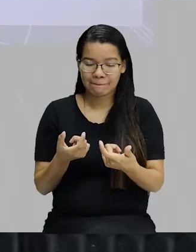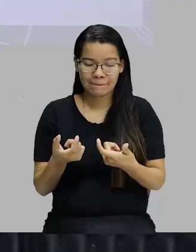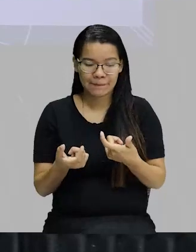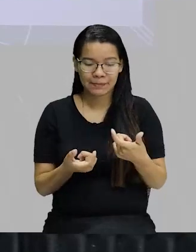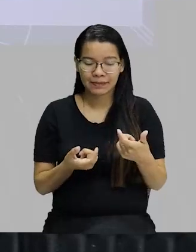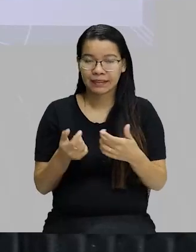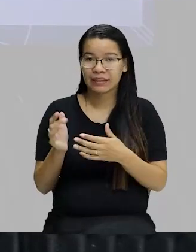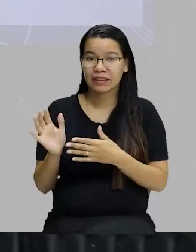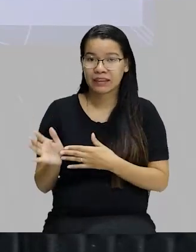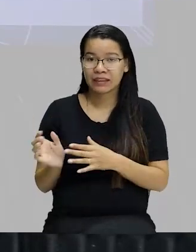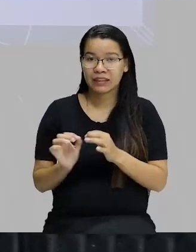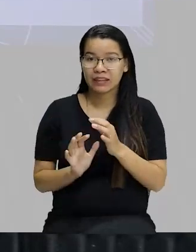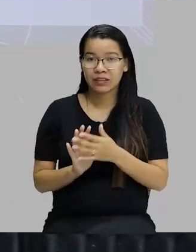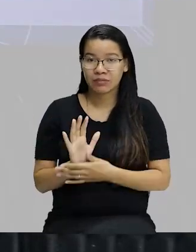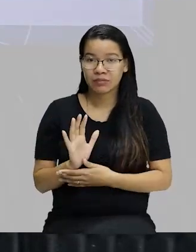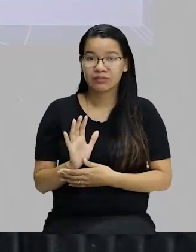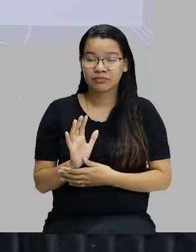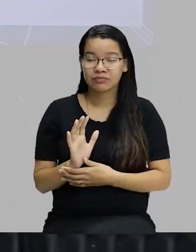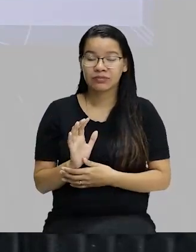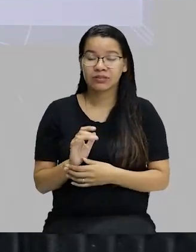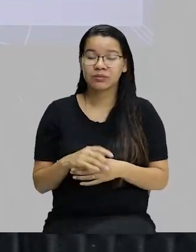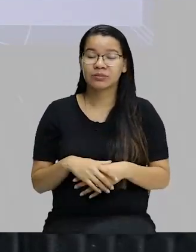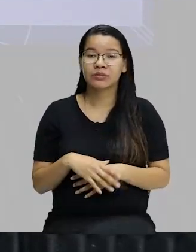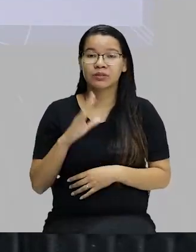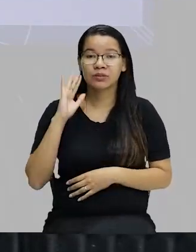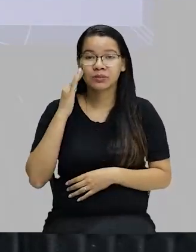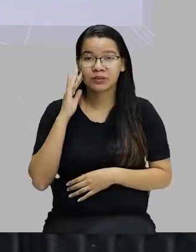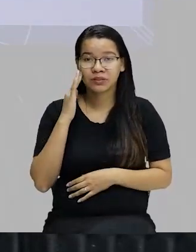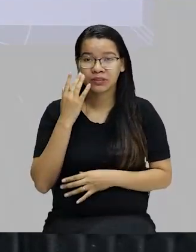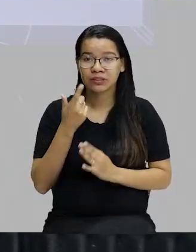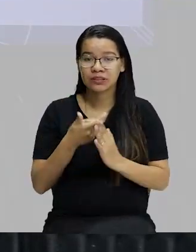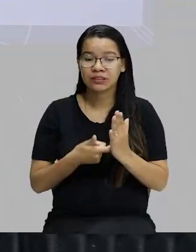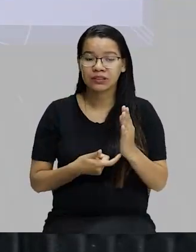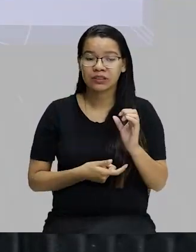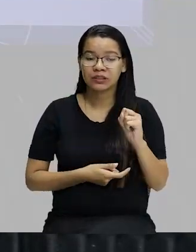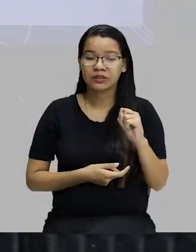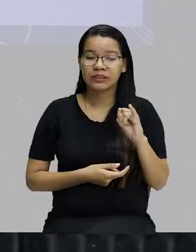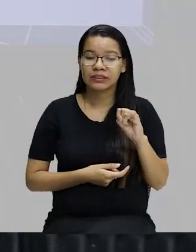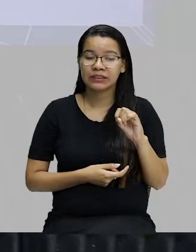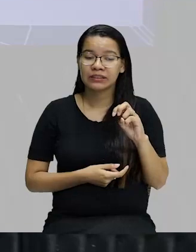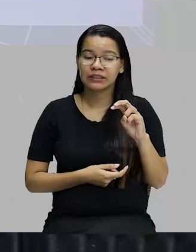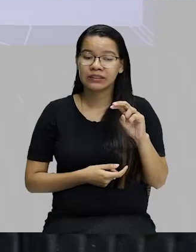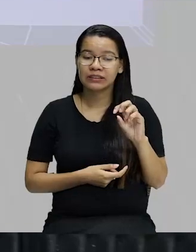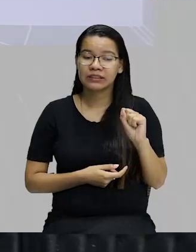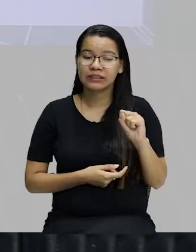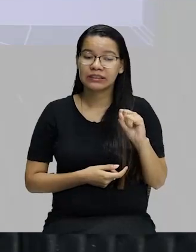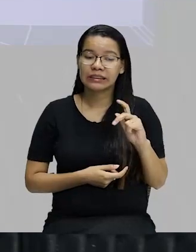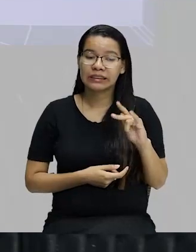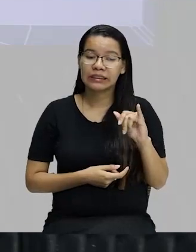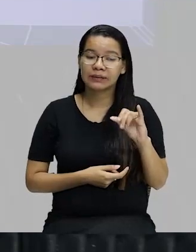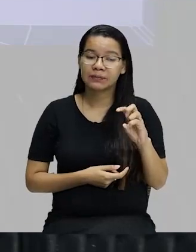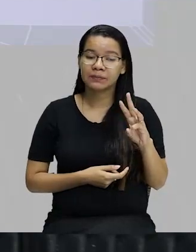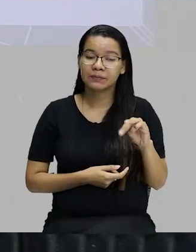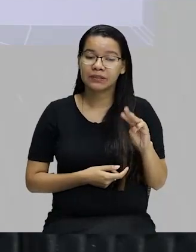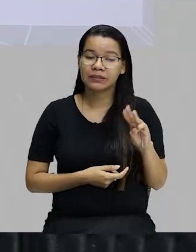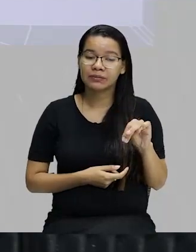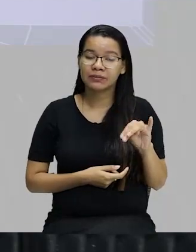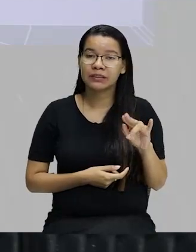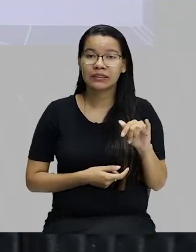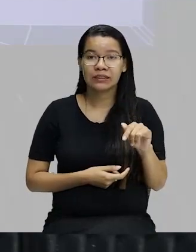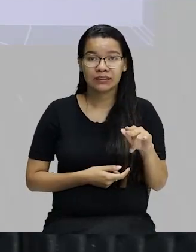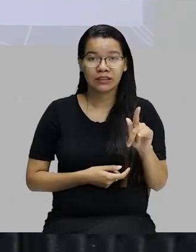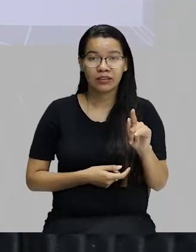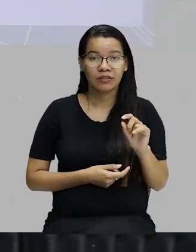uma compreensão do texto. E o skimming faz isso. Ele é uma estratégia de leitura rápida que permite que você obtenha a